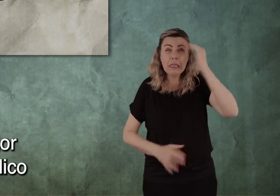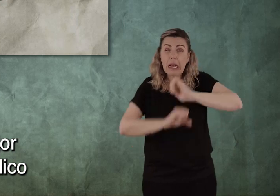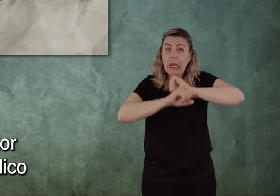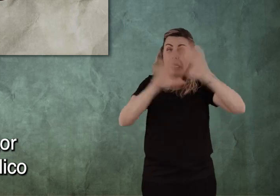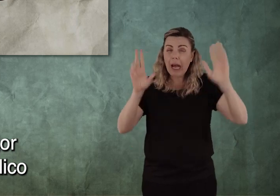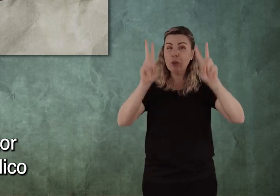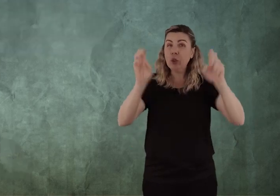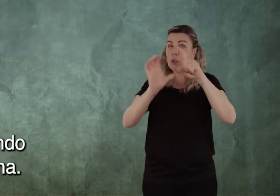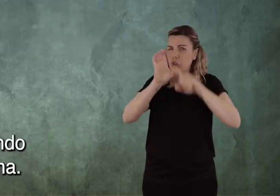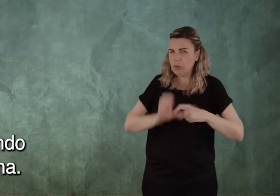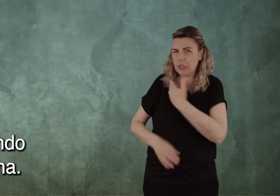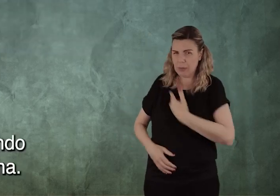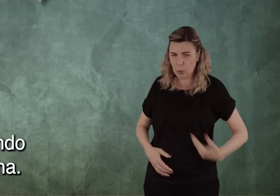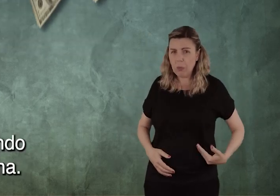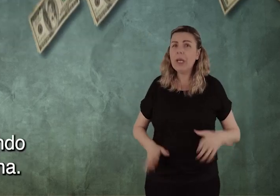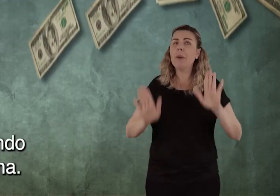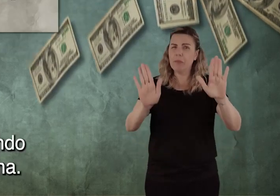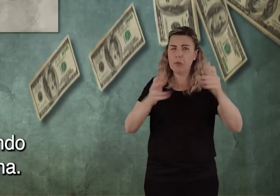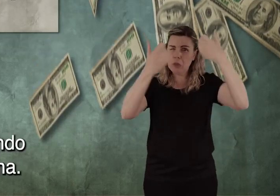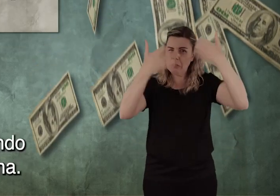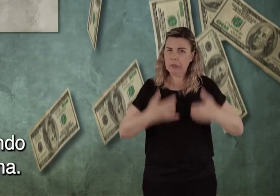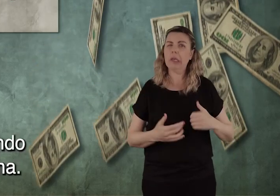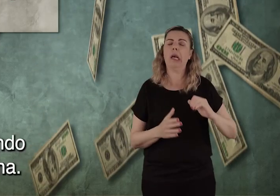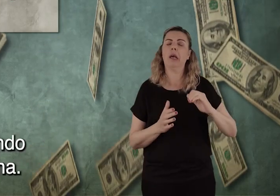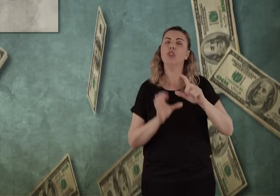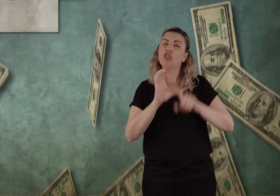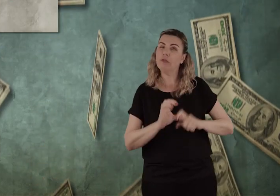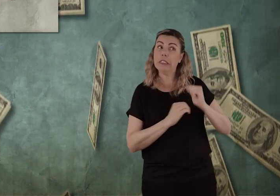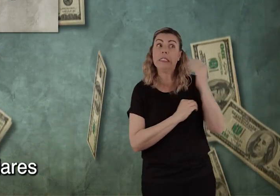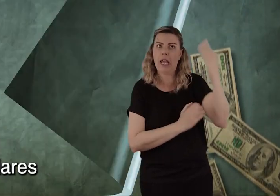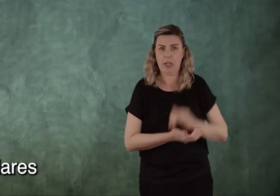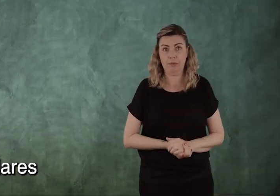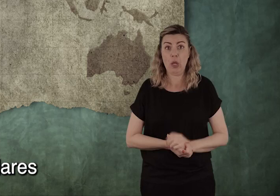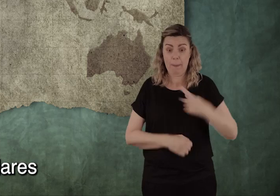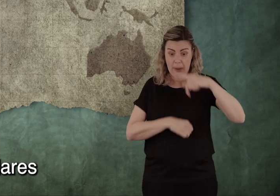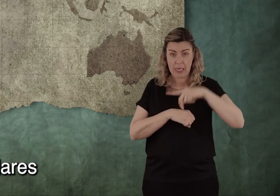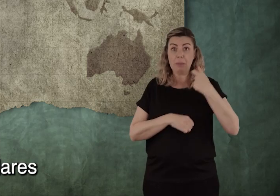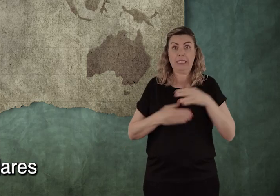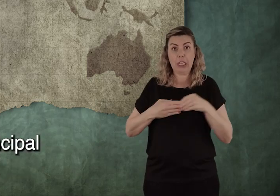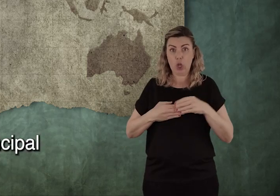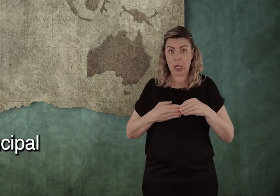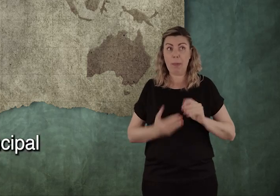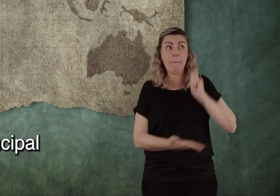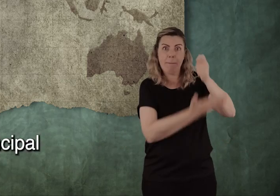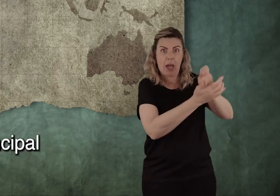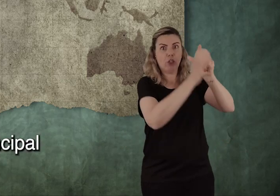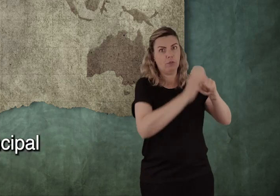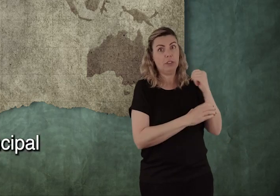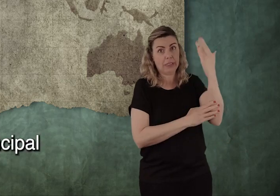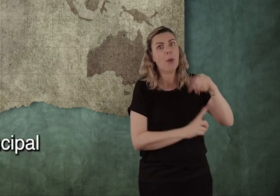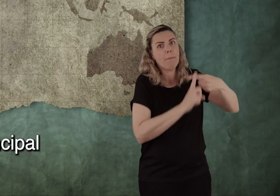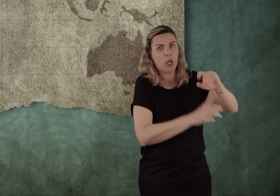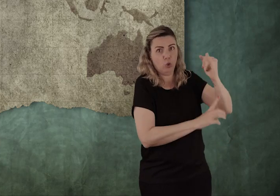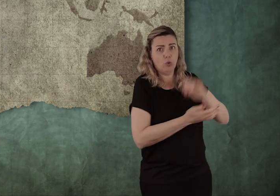endividamento público, vamos começar falando sobre a dívida externa. o país tem que ter dólares para pagar o valor